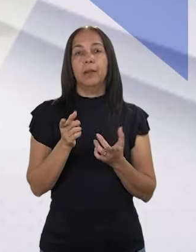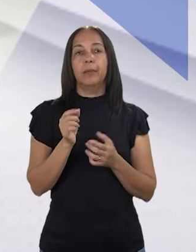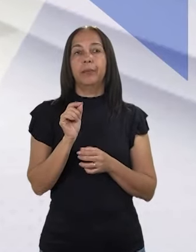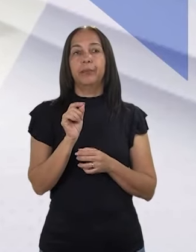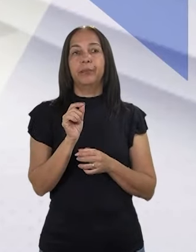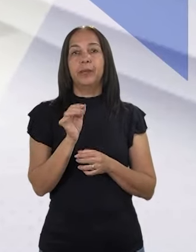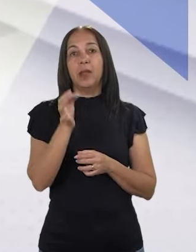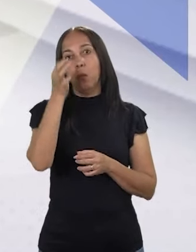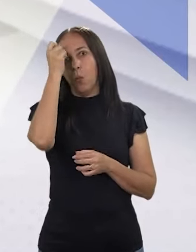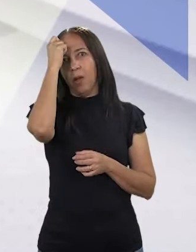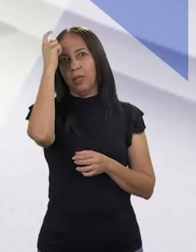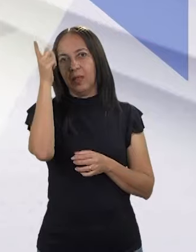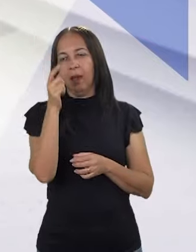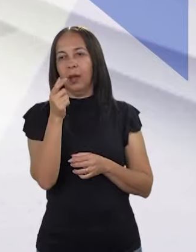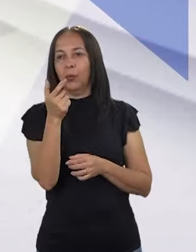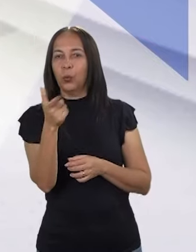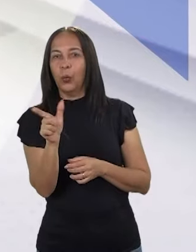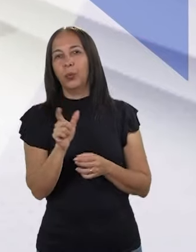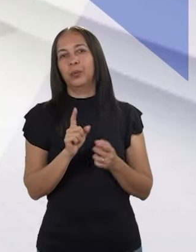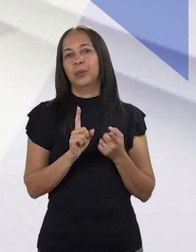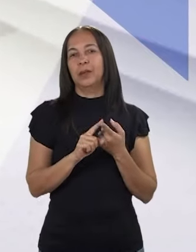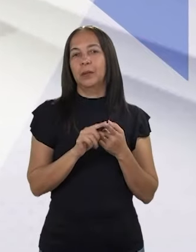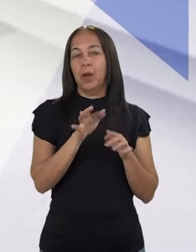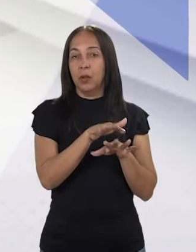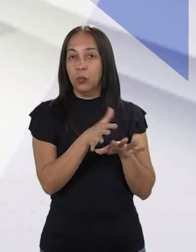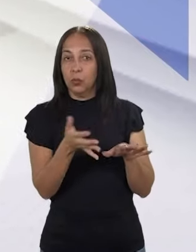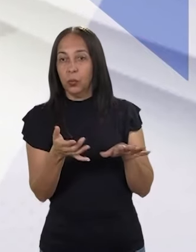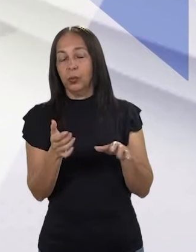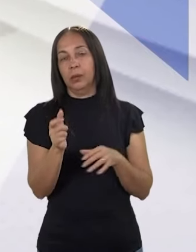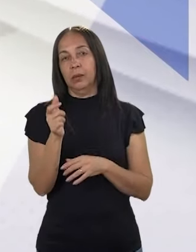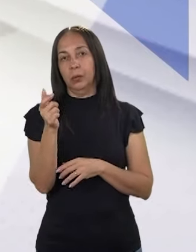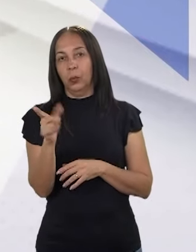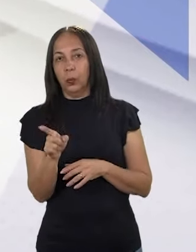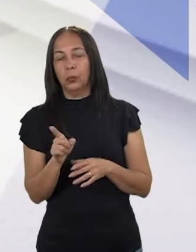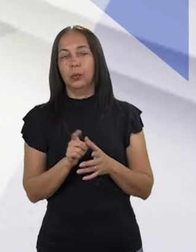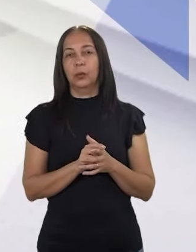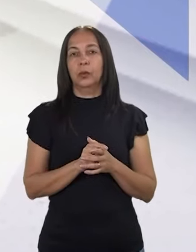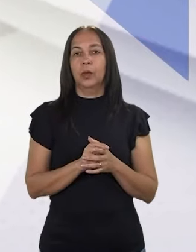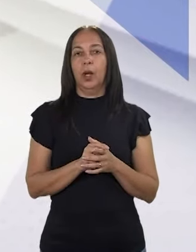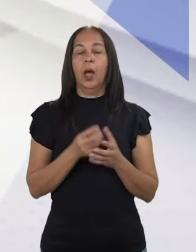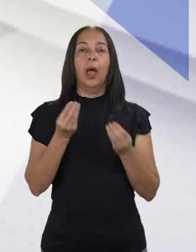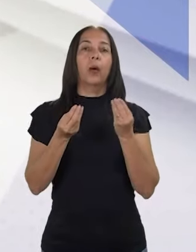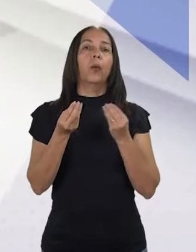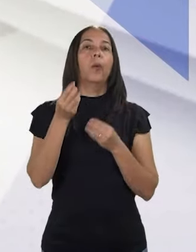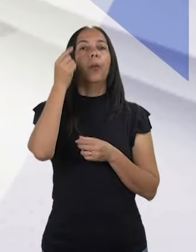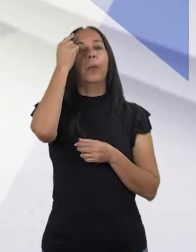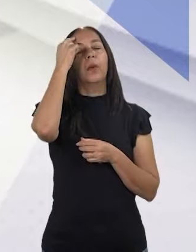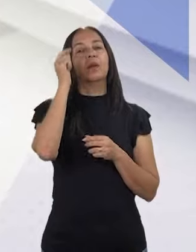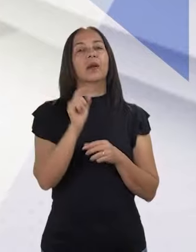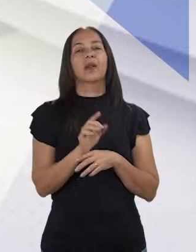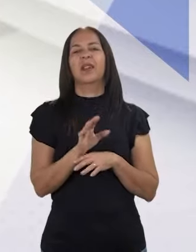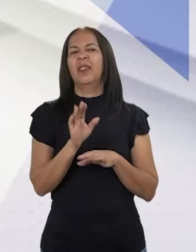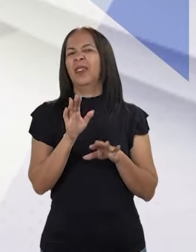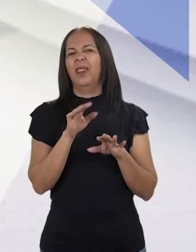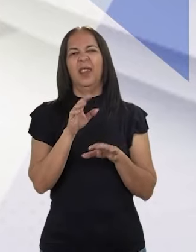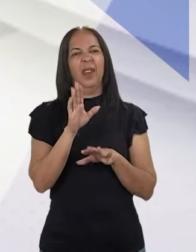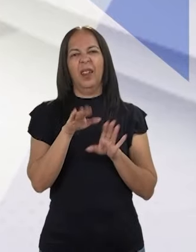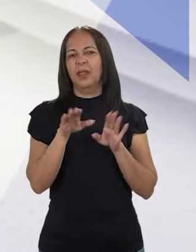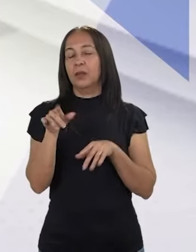outro ou que eh excluem o outro né Então essa esse modo de pensar né que às vezes não é claro